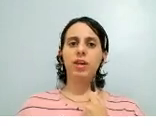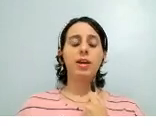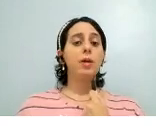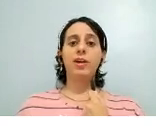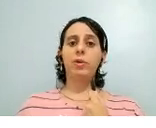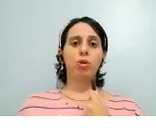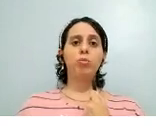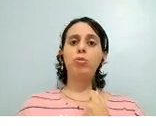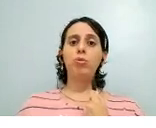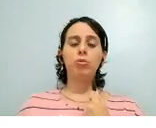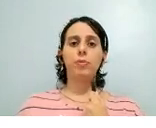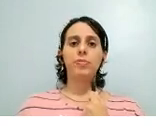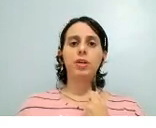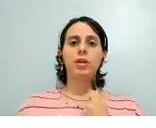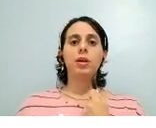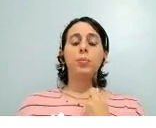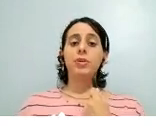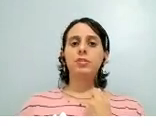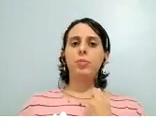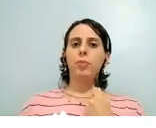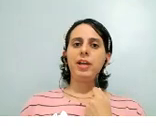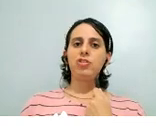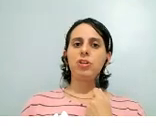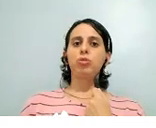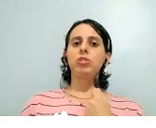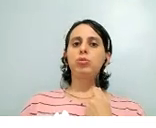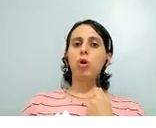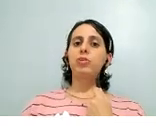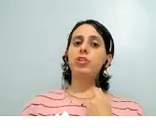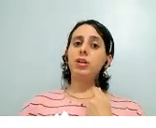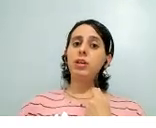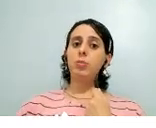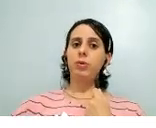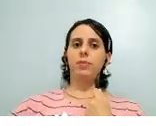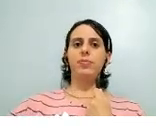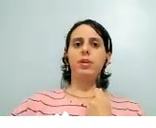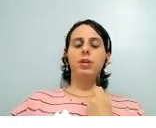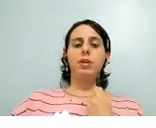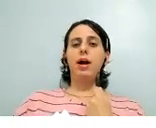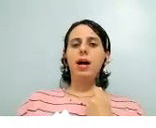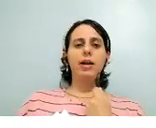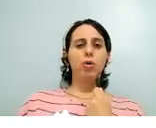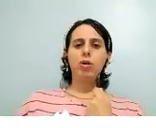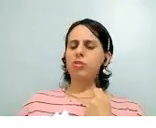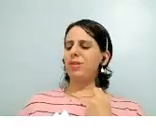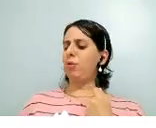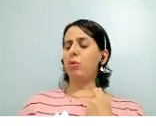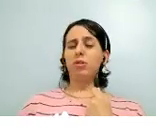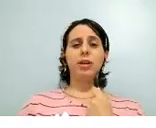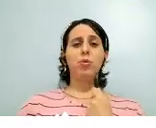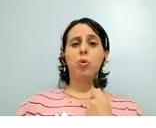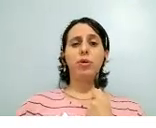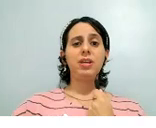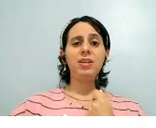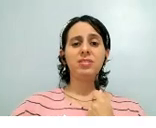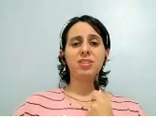para você, mas para todo mundo. Principalmente os sintomas de gripe, né? Ah, hoje eu